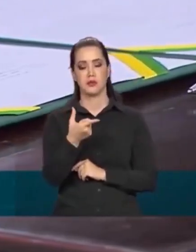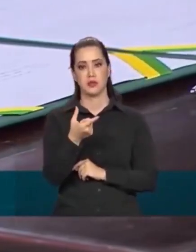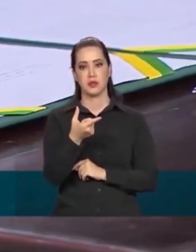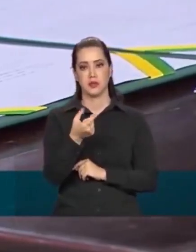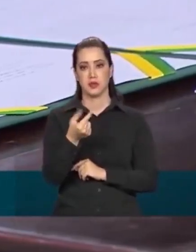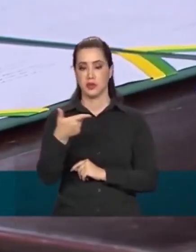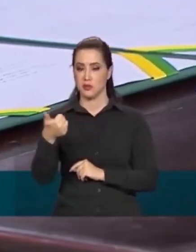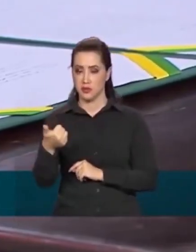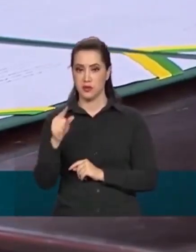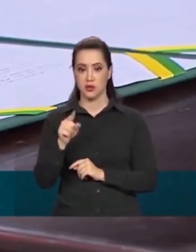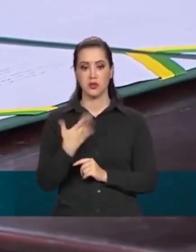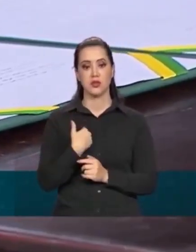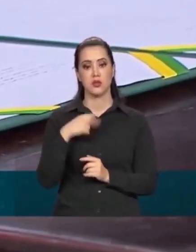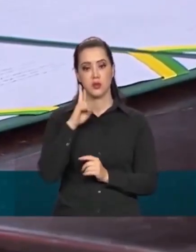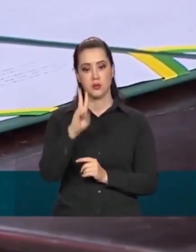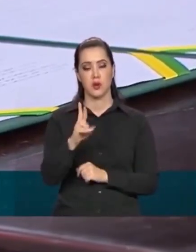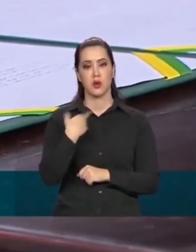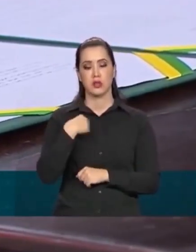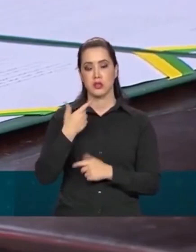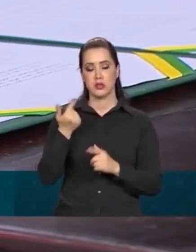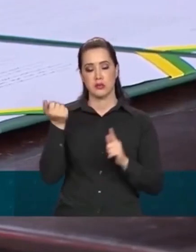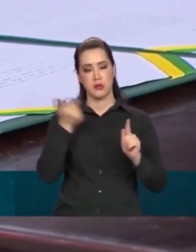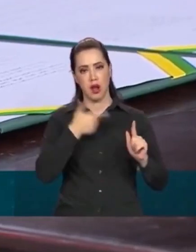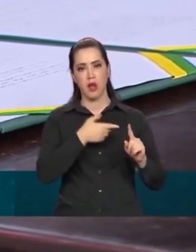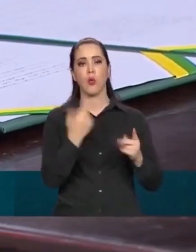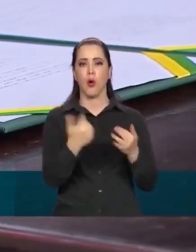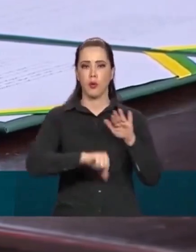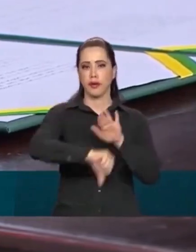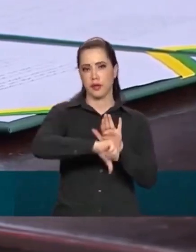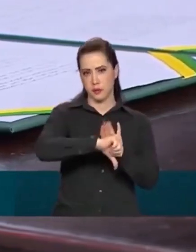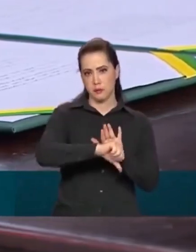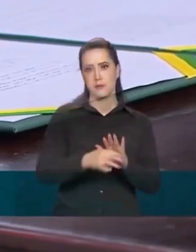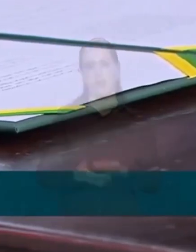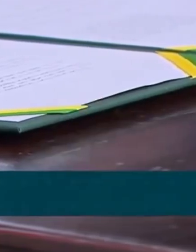que tipo fica que jura racial como crime de racismo